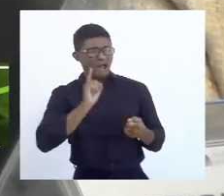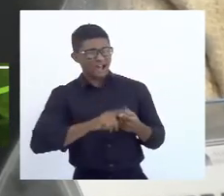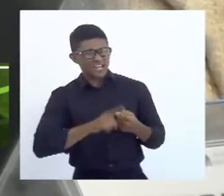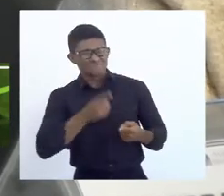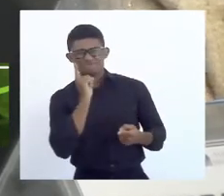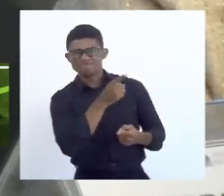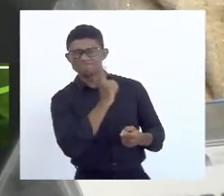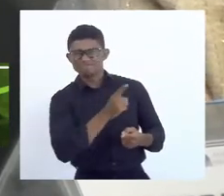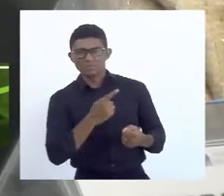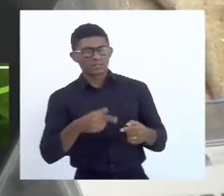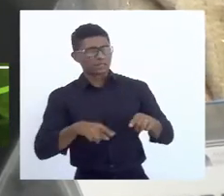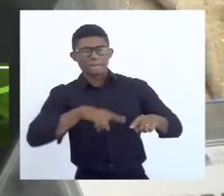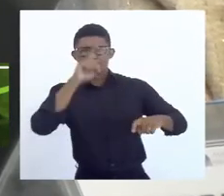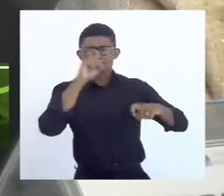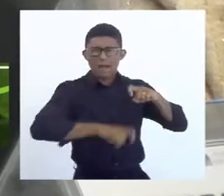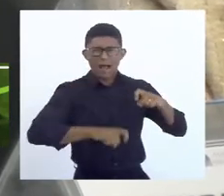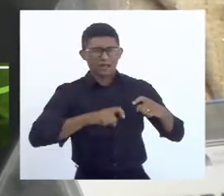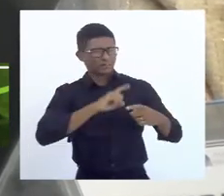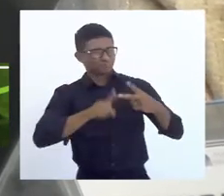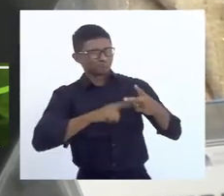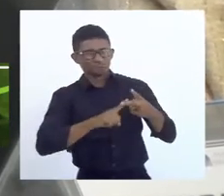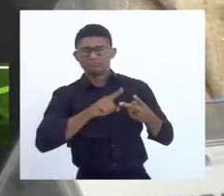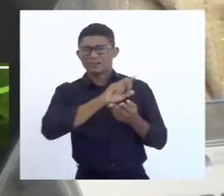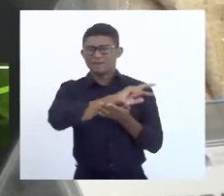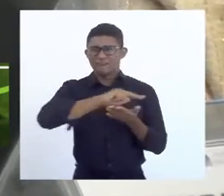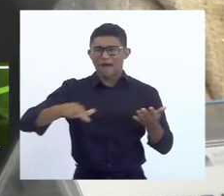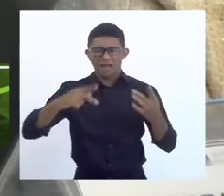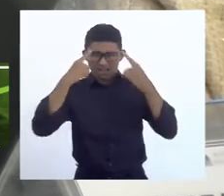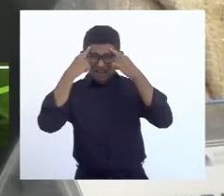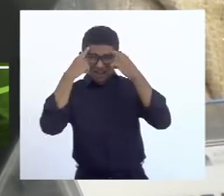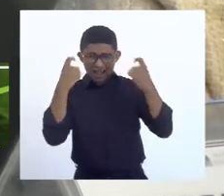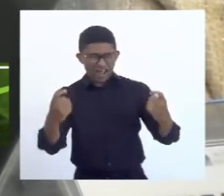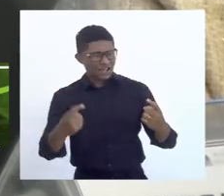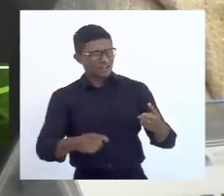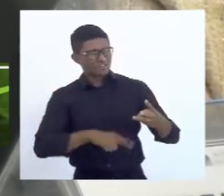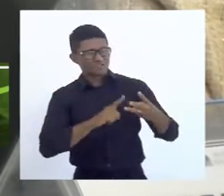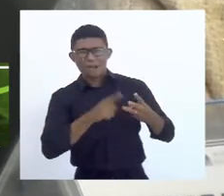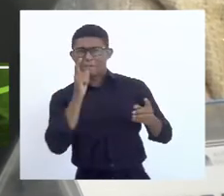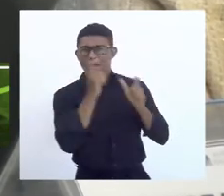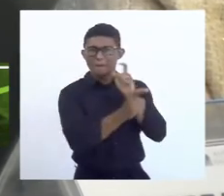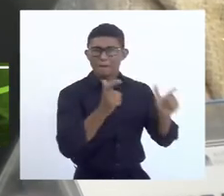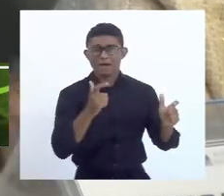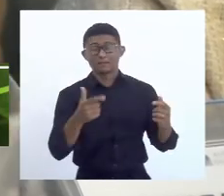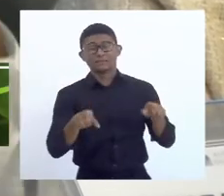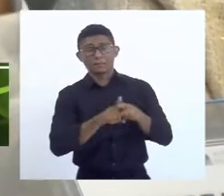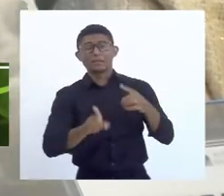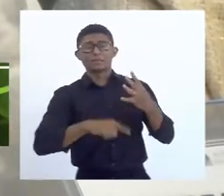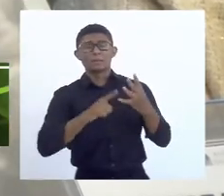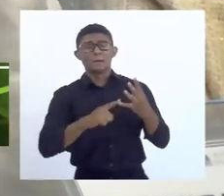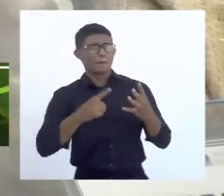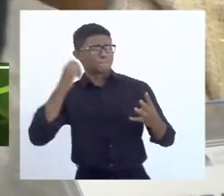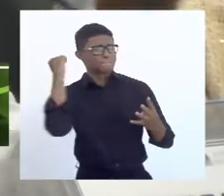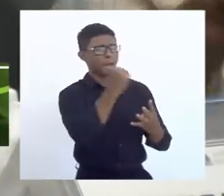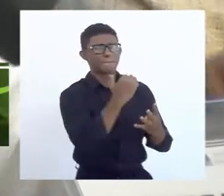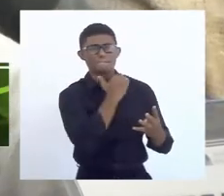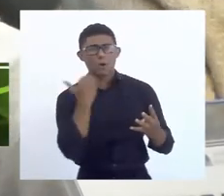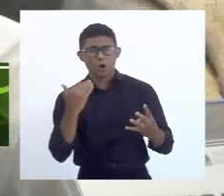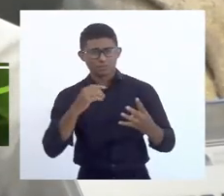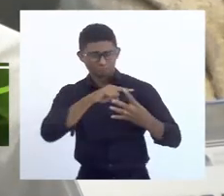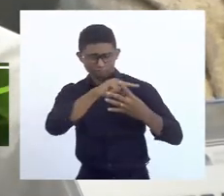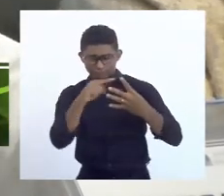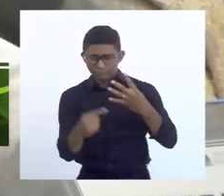assédio físico, sexual, difamação, agressões físicas e até morte. Eu parto dessa